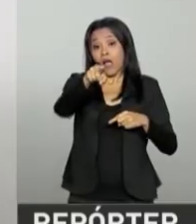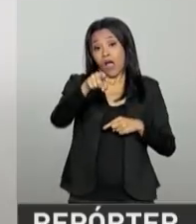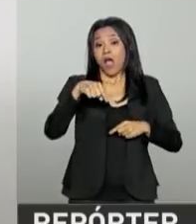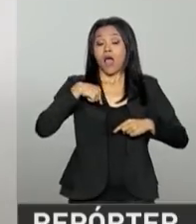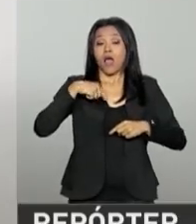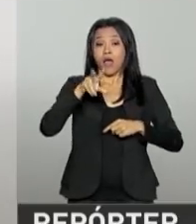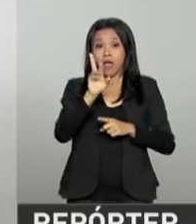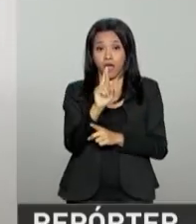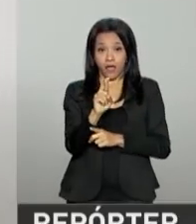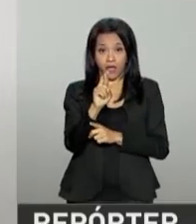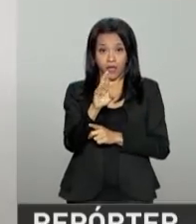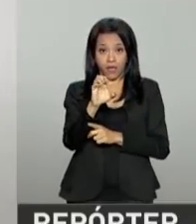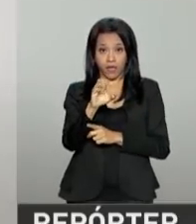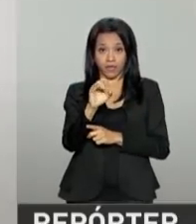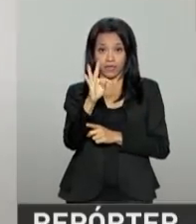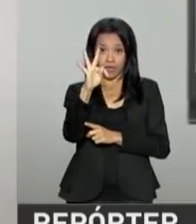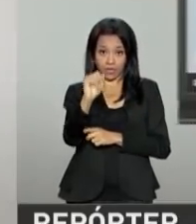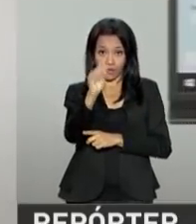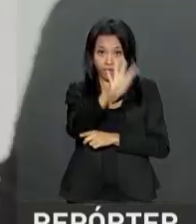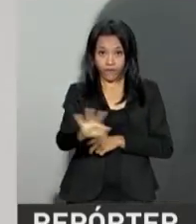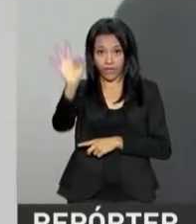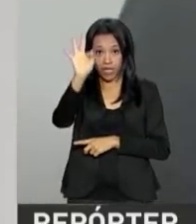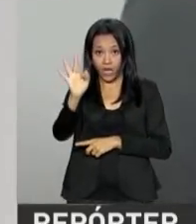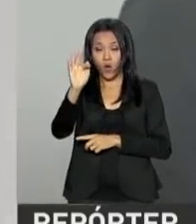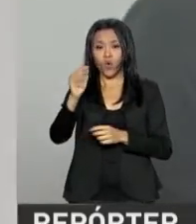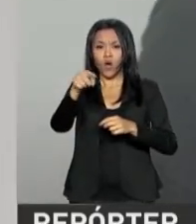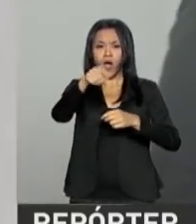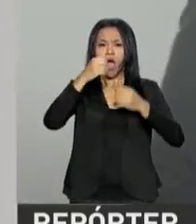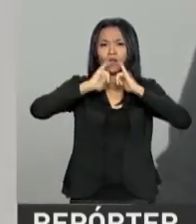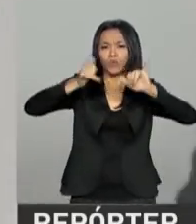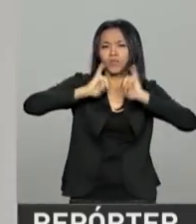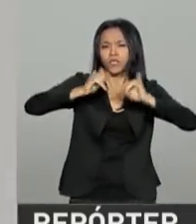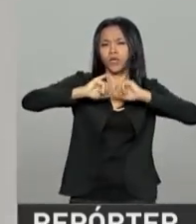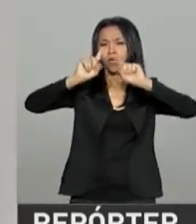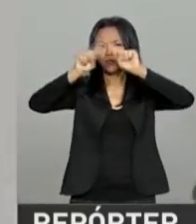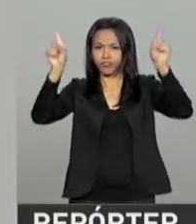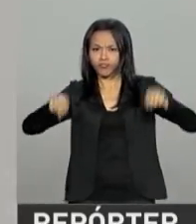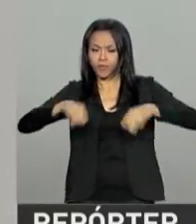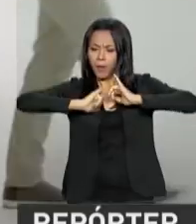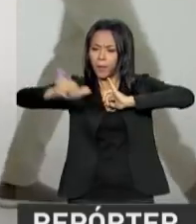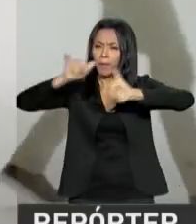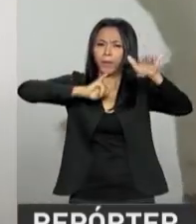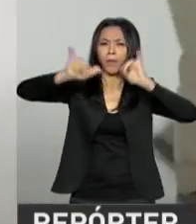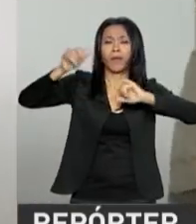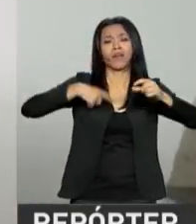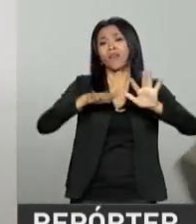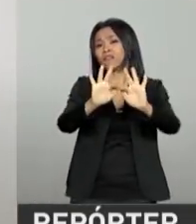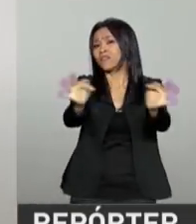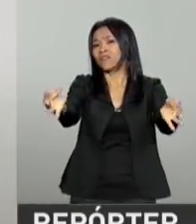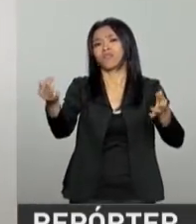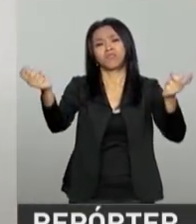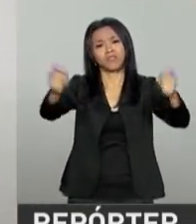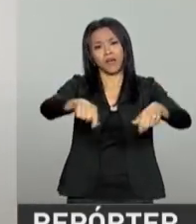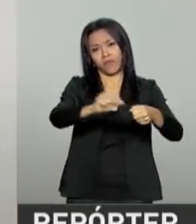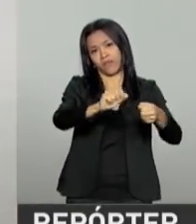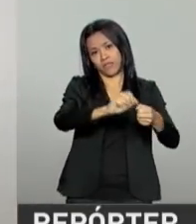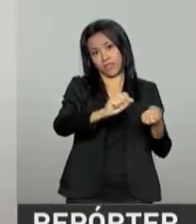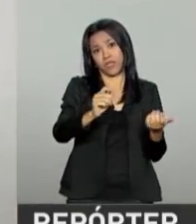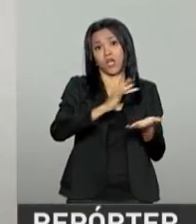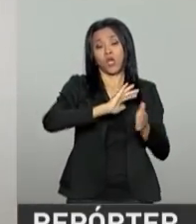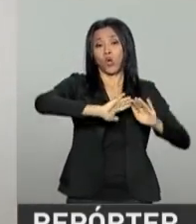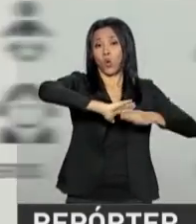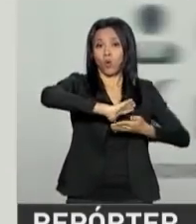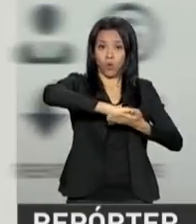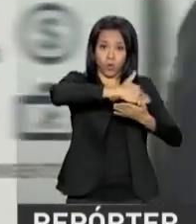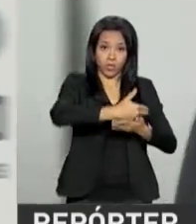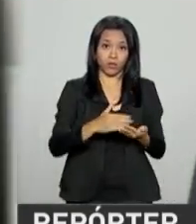publicitária em diversas plataformas para lembrar que o preenchimento da declaração é simples e pode ser feito pelo computador tablet ou